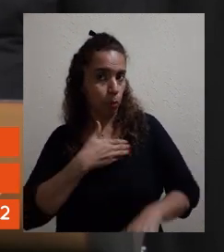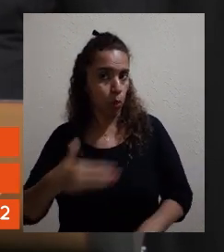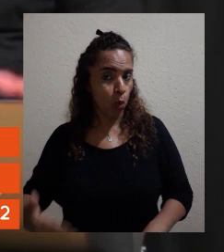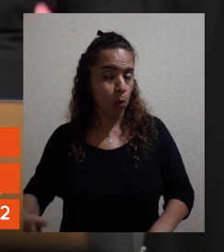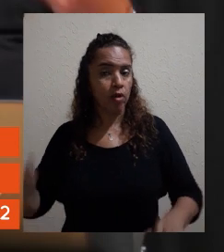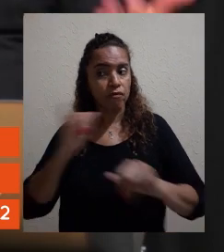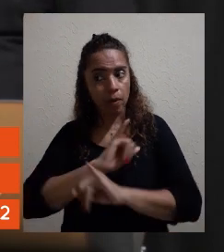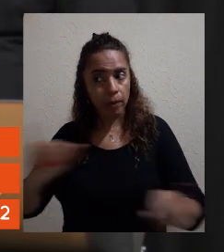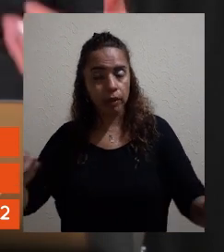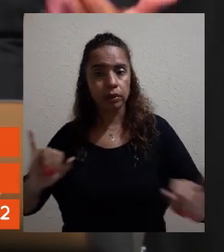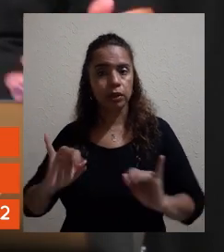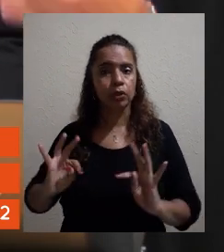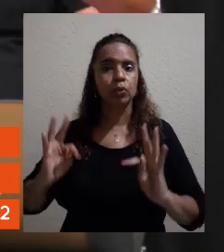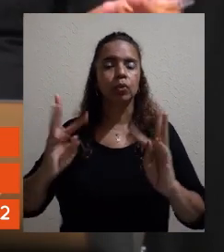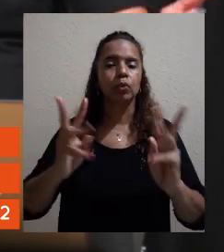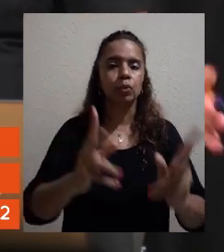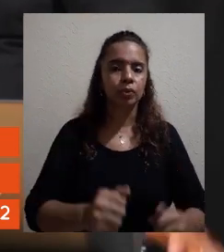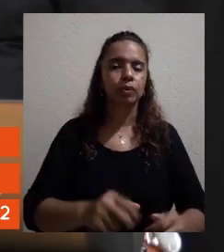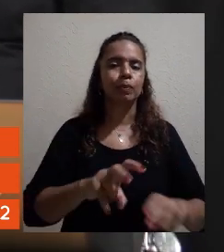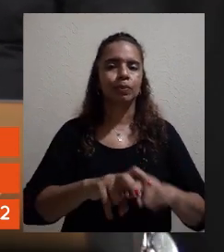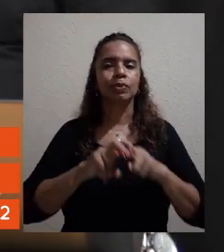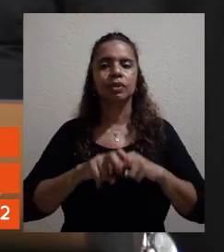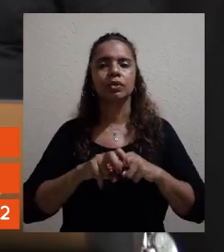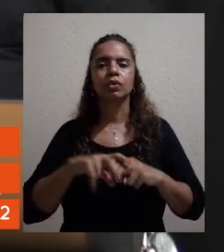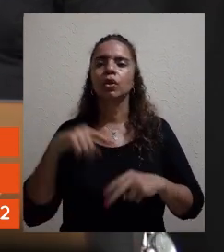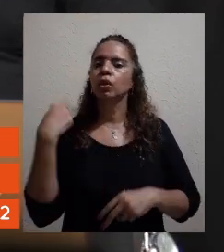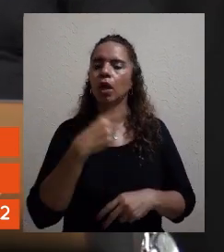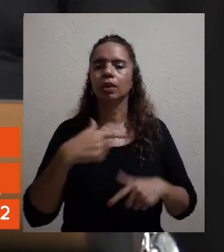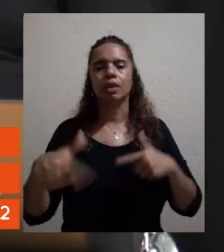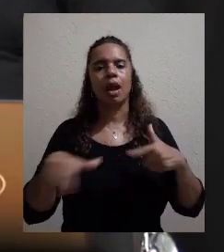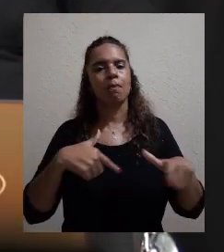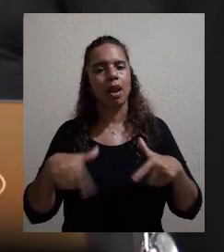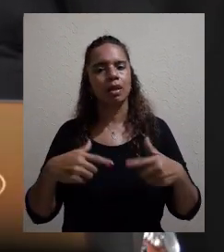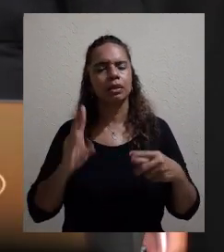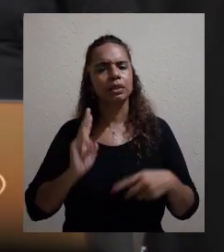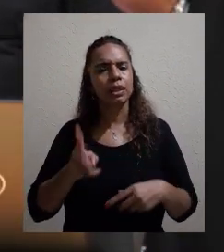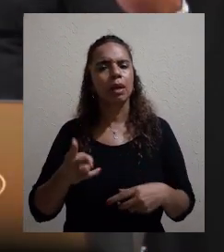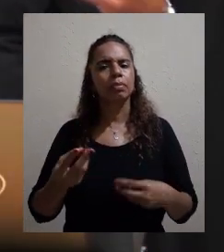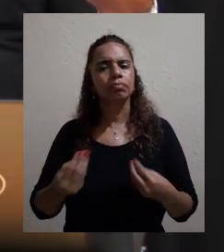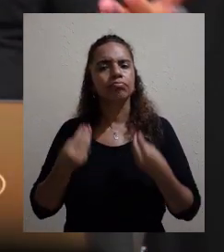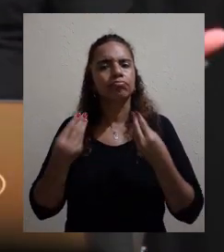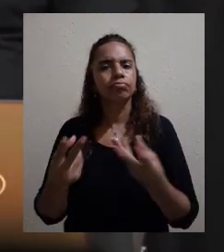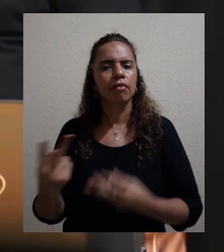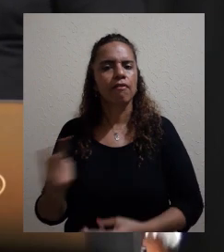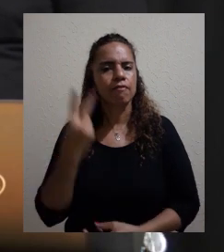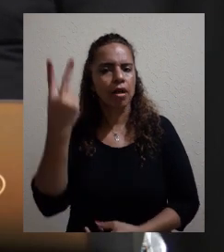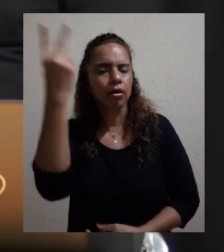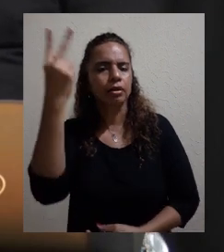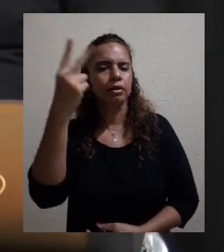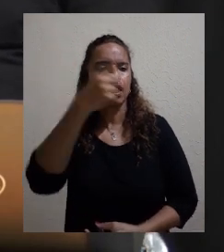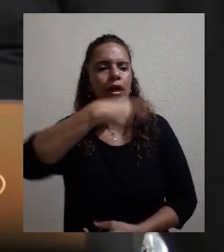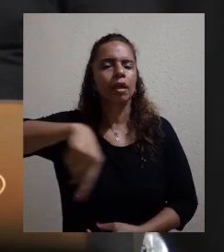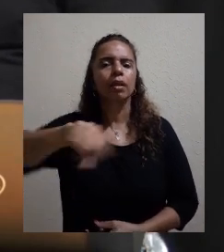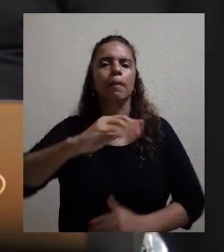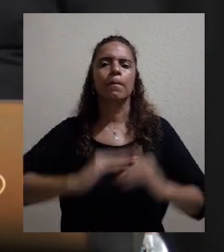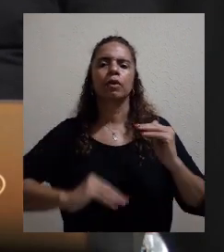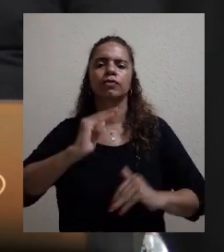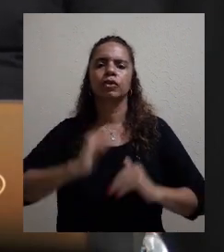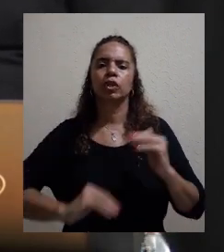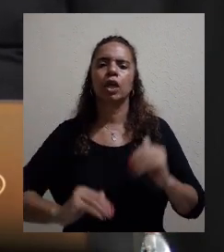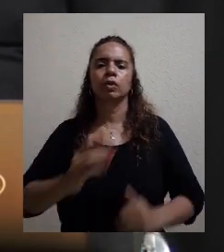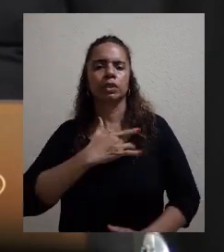984390422. Esse é o serviço público fazendo e informando todos vocês, e por isso a gente trabalha sempre